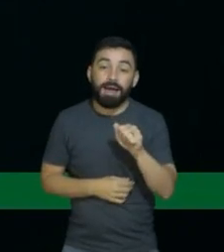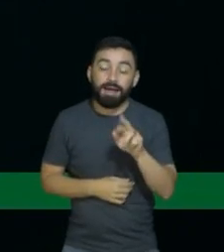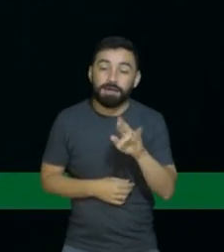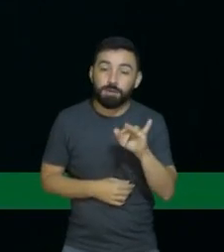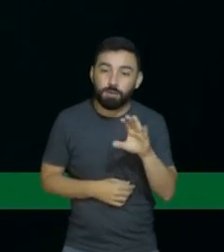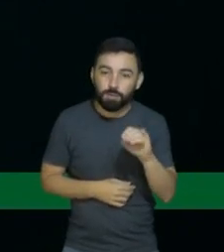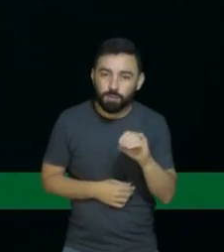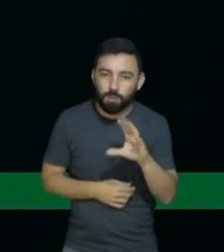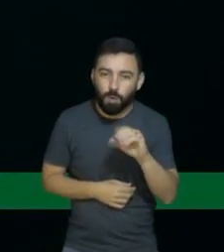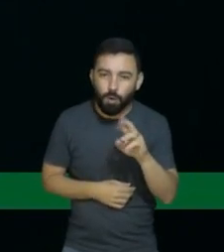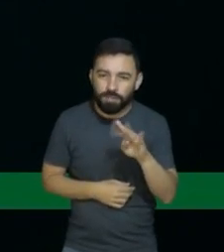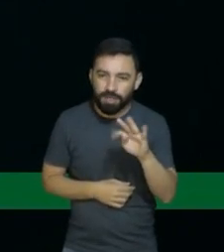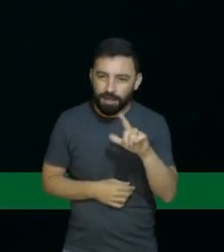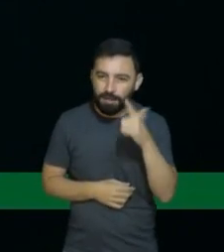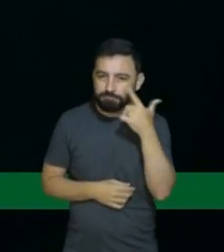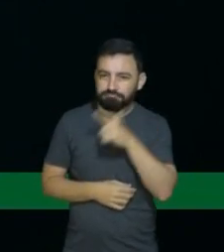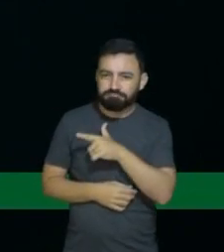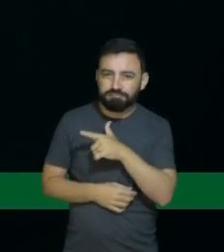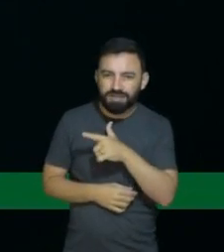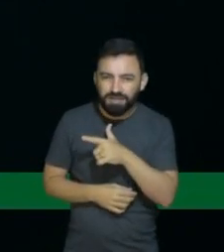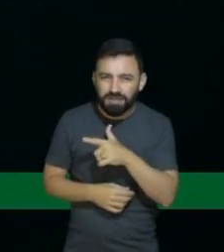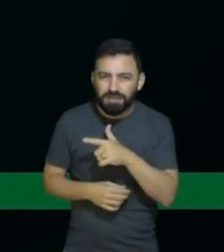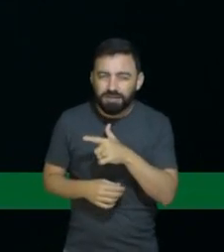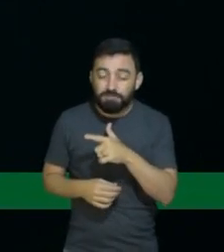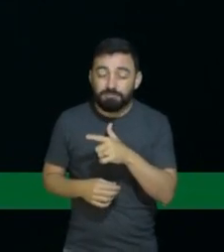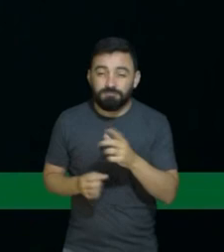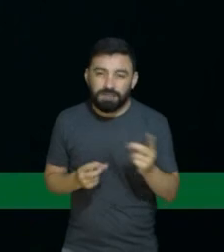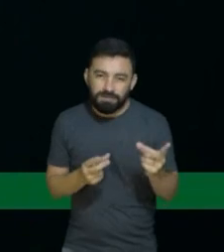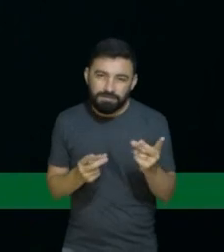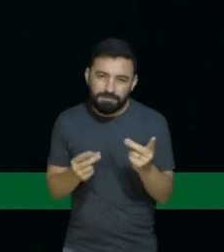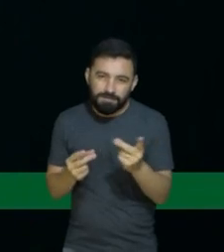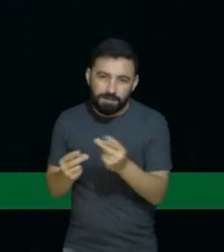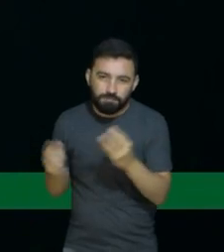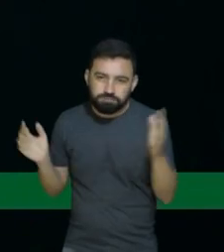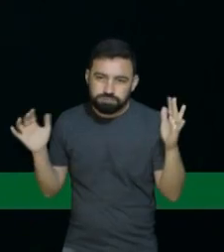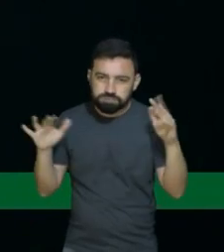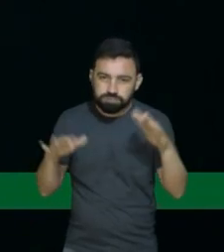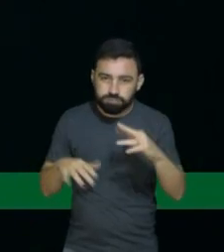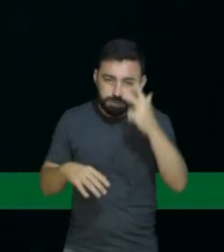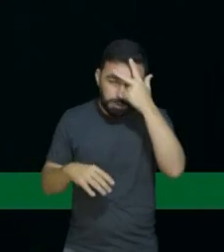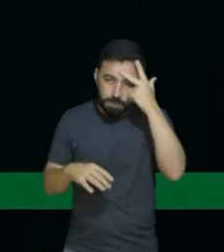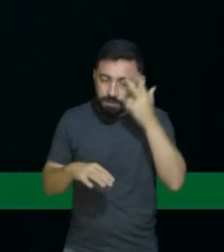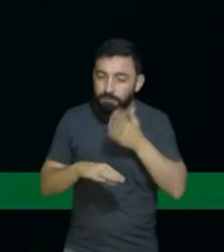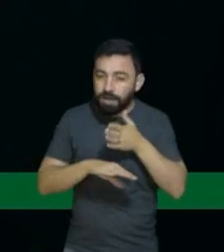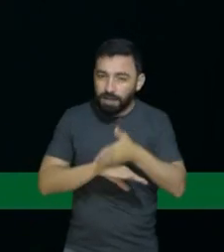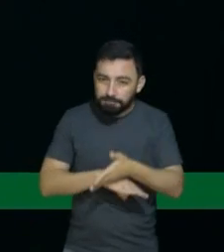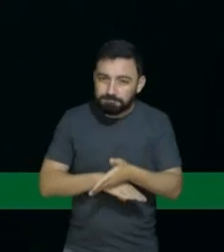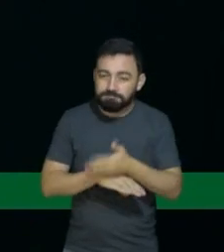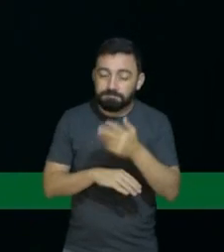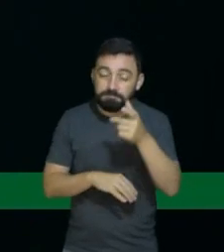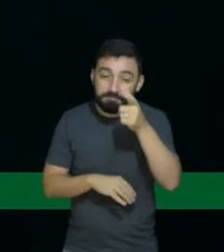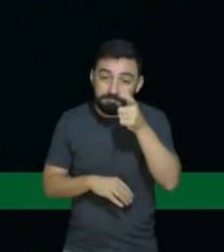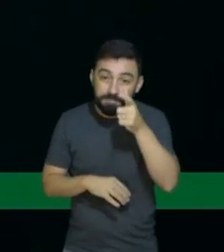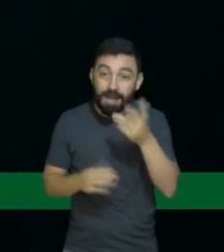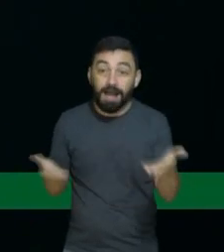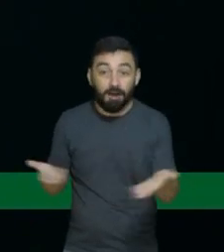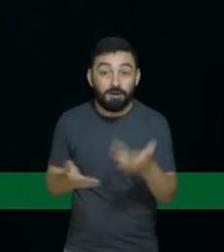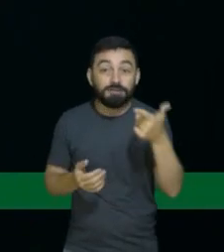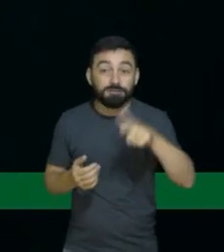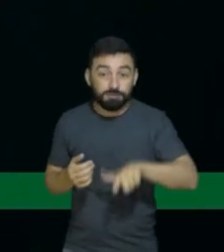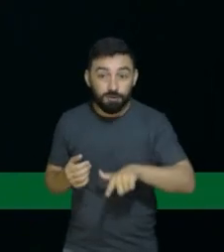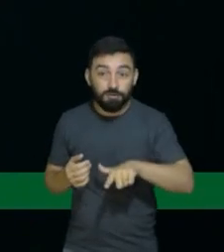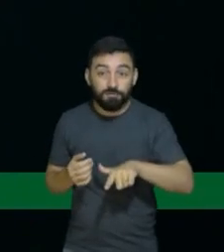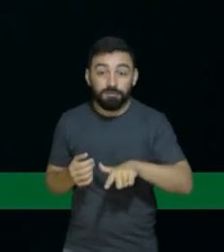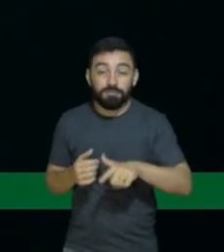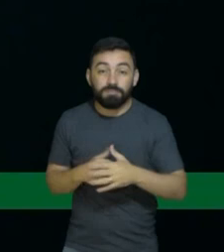de dois meses nós fizemos duas sessões venda de duas sessões pro Mário Sérgio Cortela e birama e agora a gente tá fazendo também a próxima